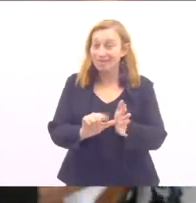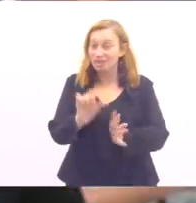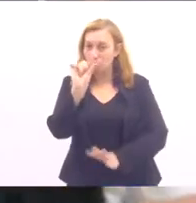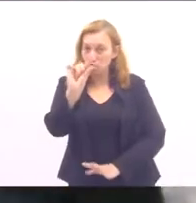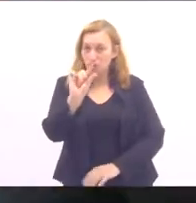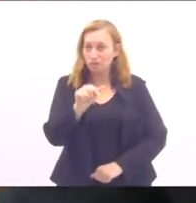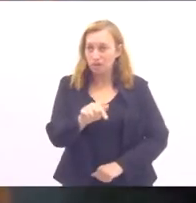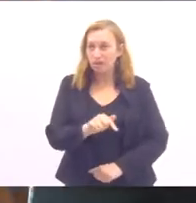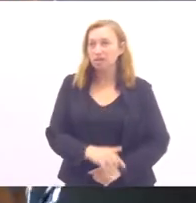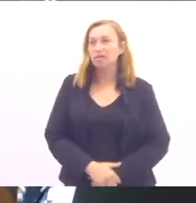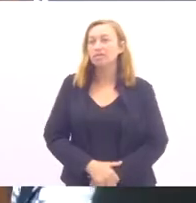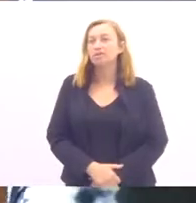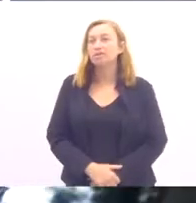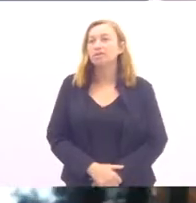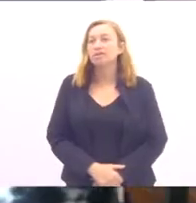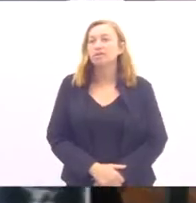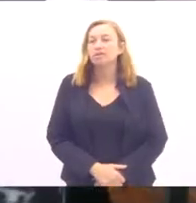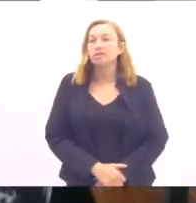pouquinho aqui.